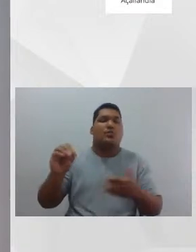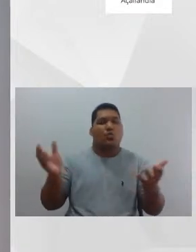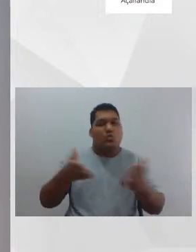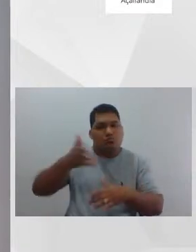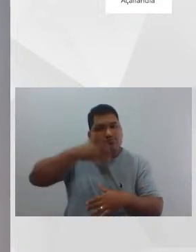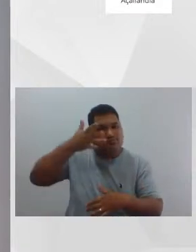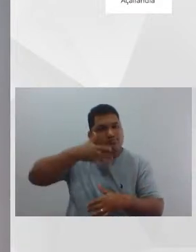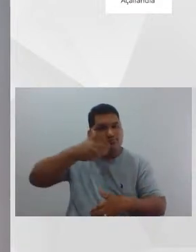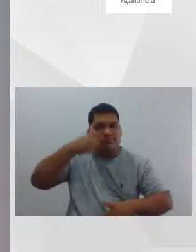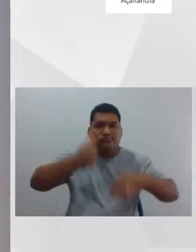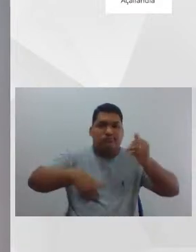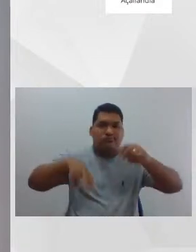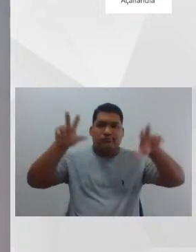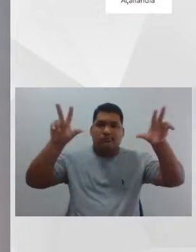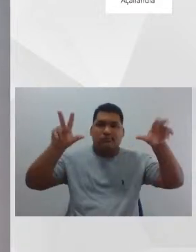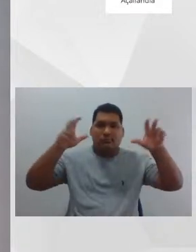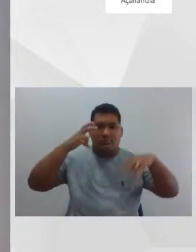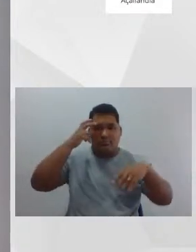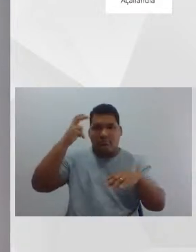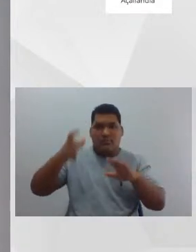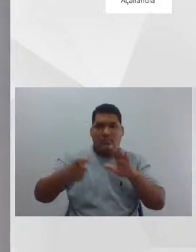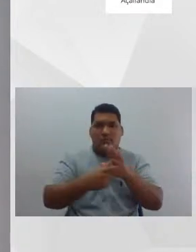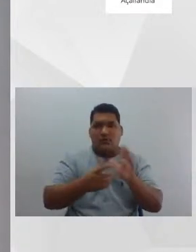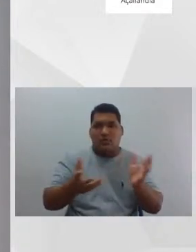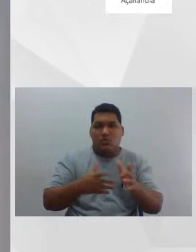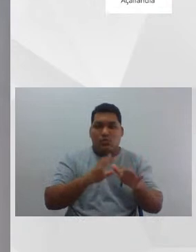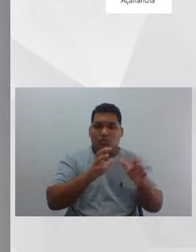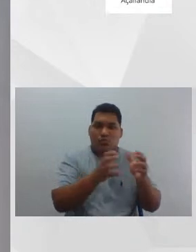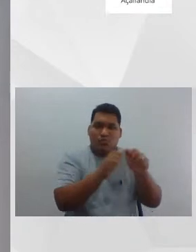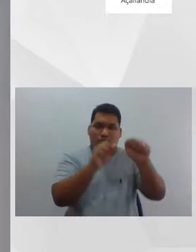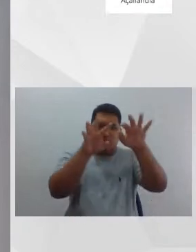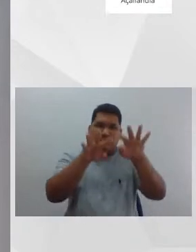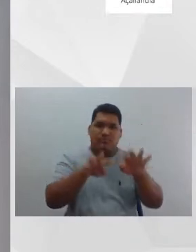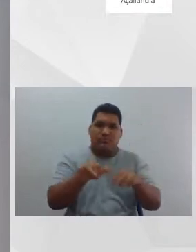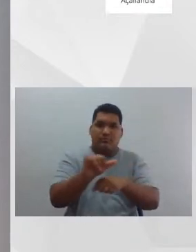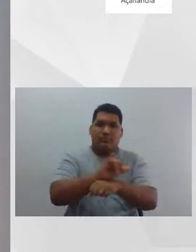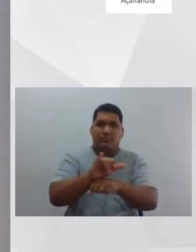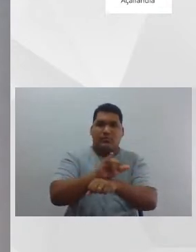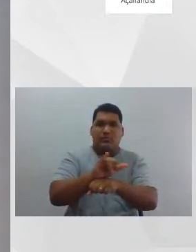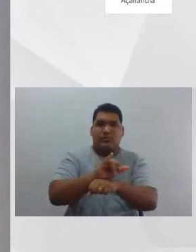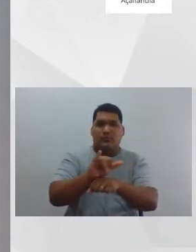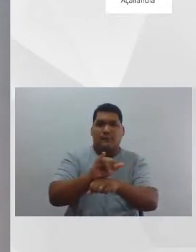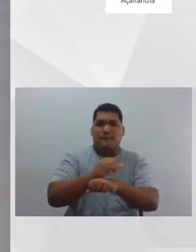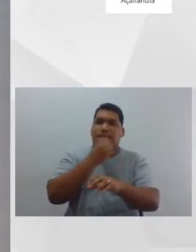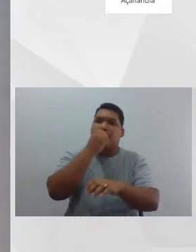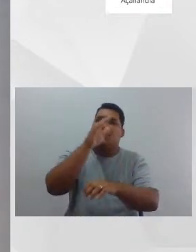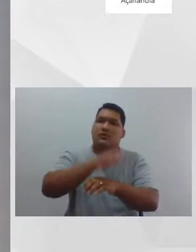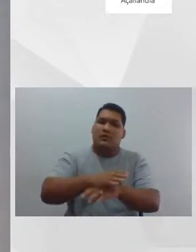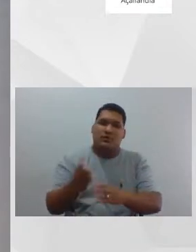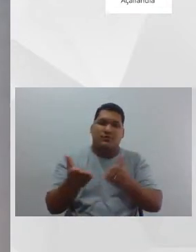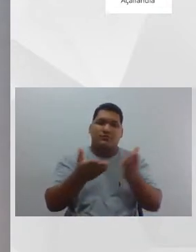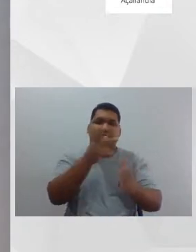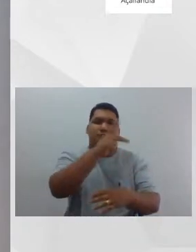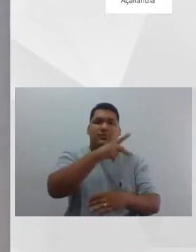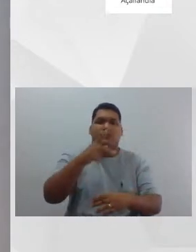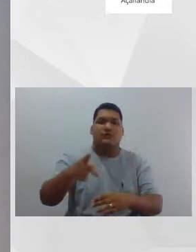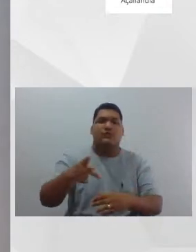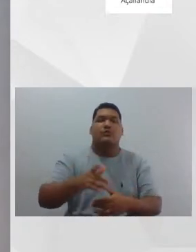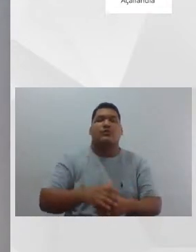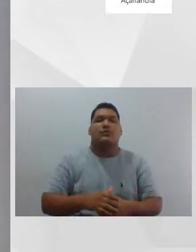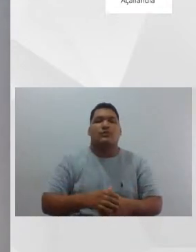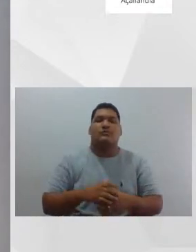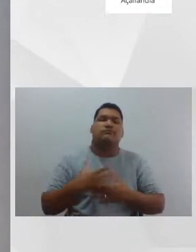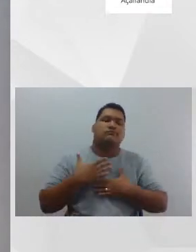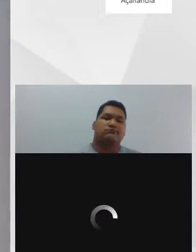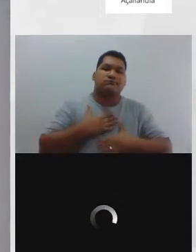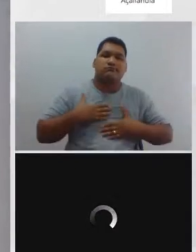Artificial ao público que está nos acompanhando por este canal do YouTube. Boa tarde, professor Roberto. É uma honra tê-lo como convidado em nosso